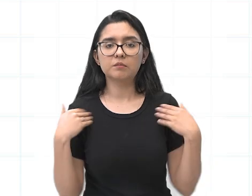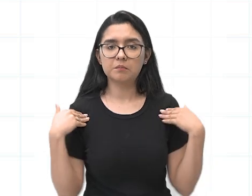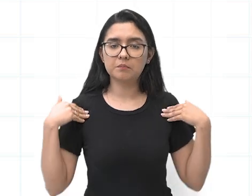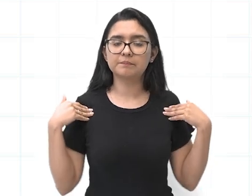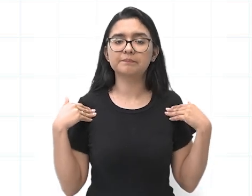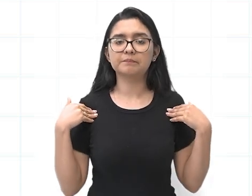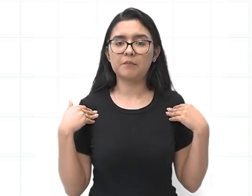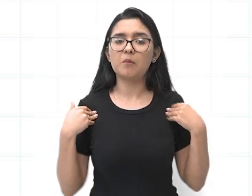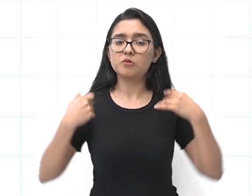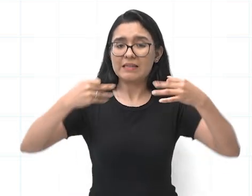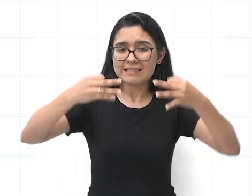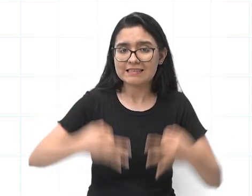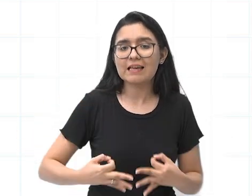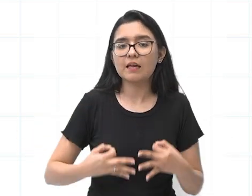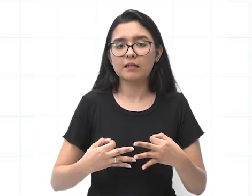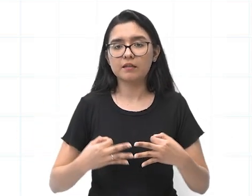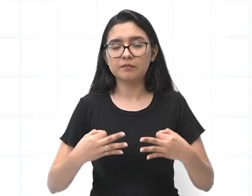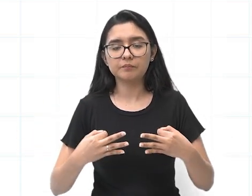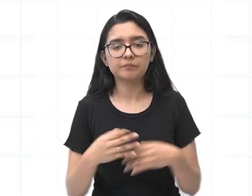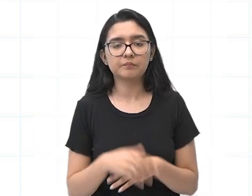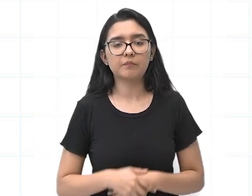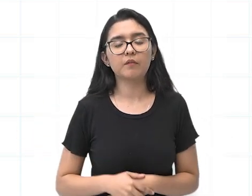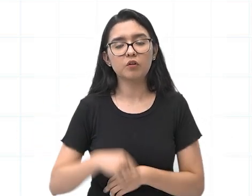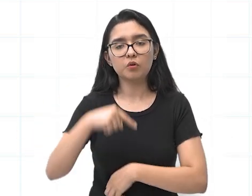bastante competições.